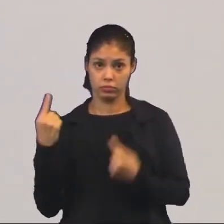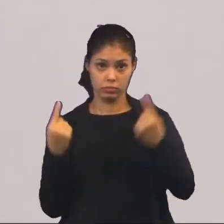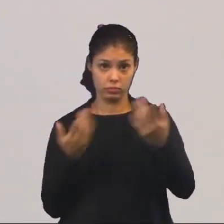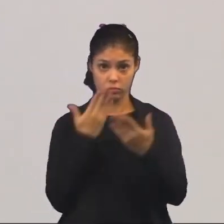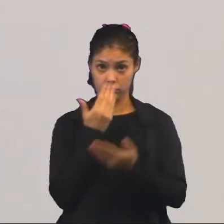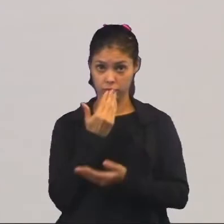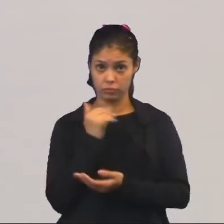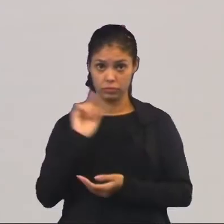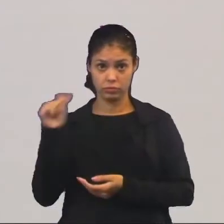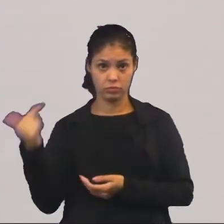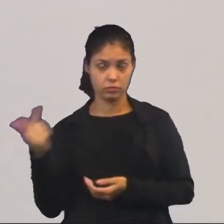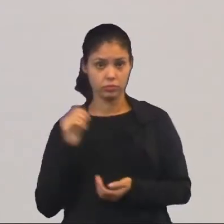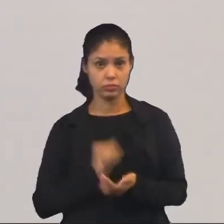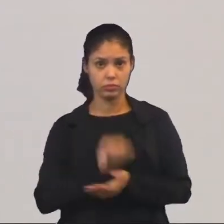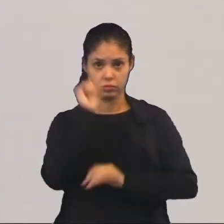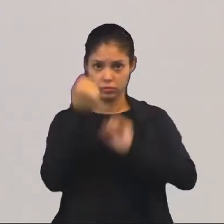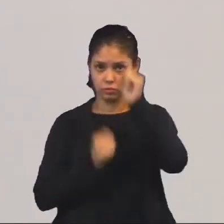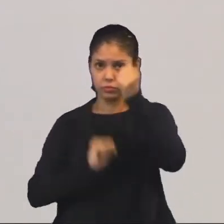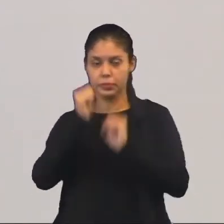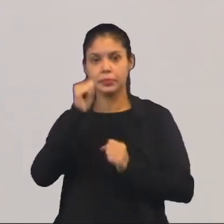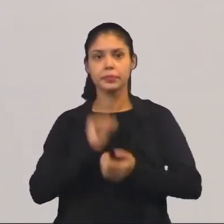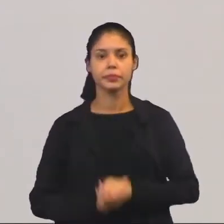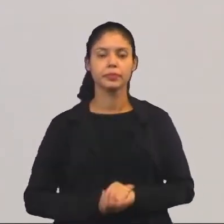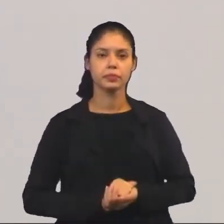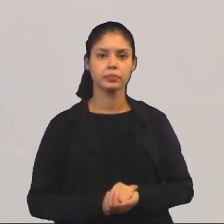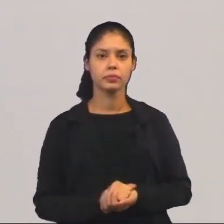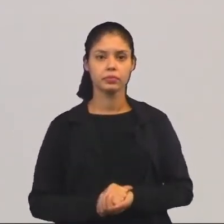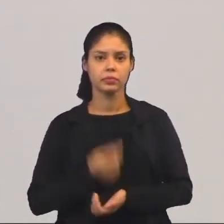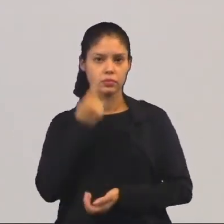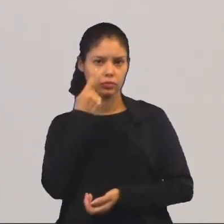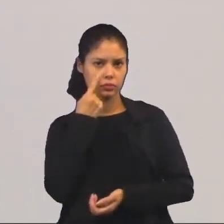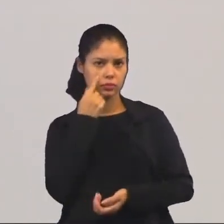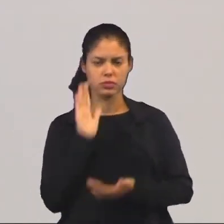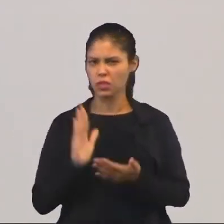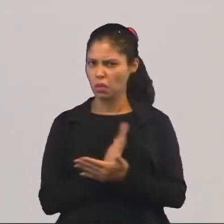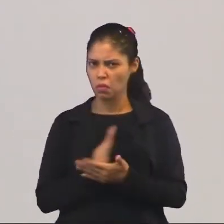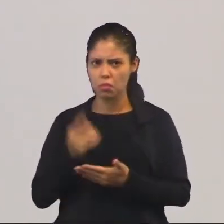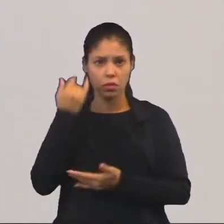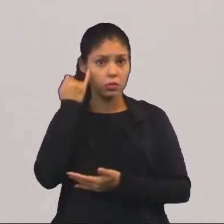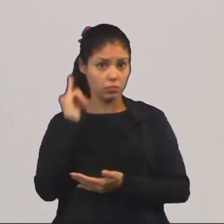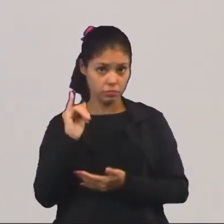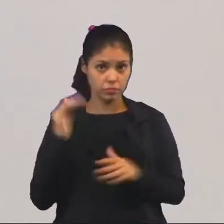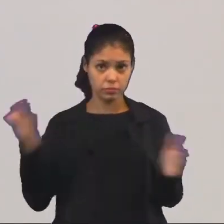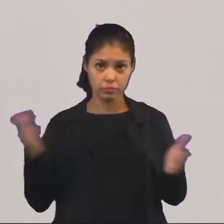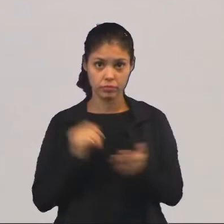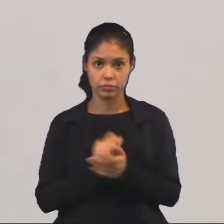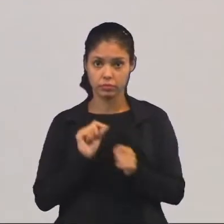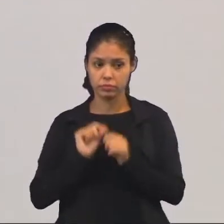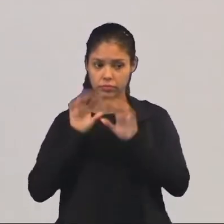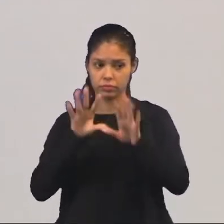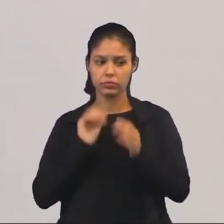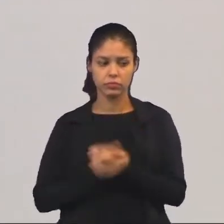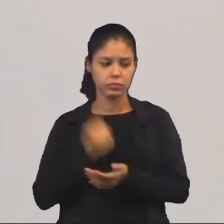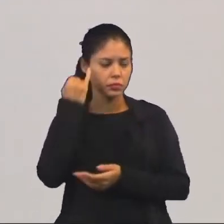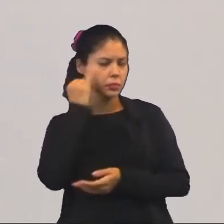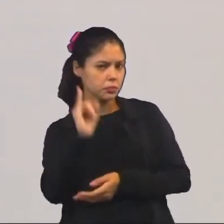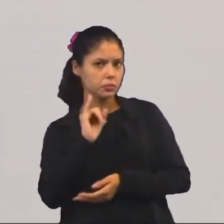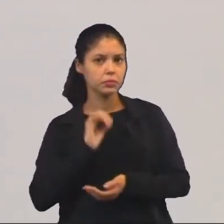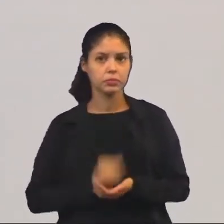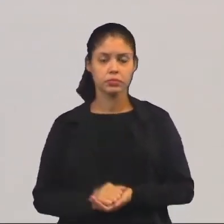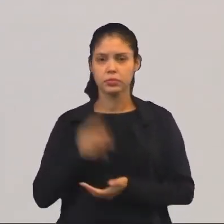alimento natural para um alimento industrializado? Você tem alguma ideia de como podemos fazer isso? Olha só, eu tenho uma